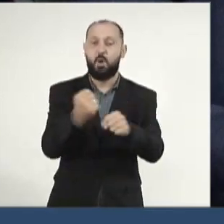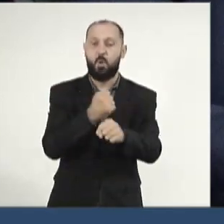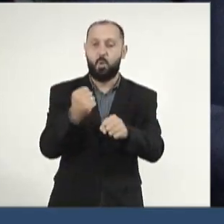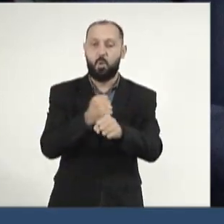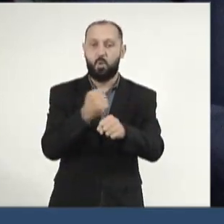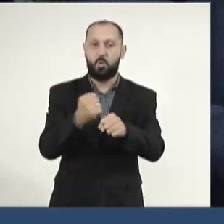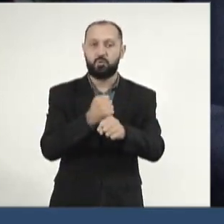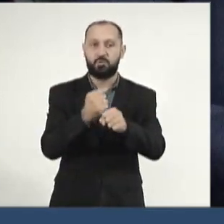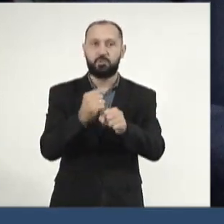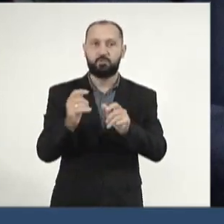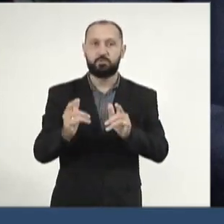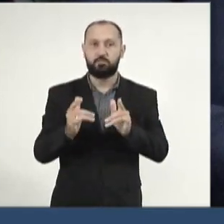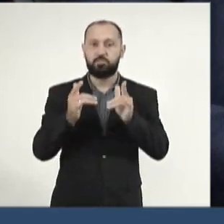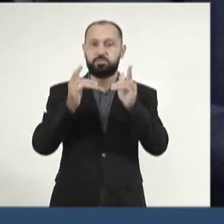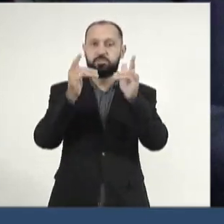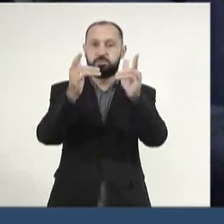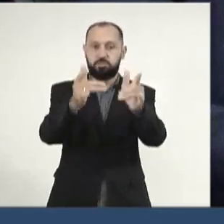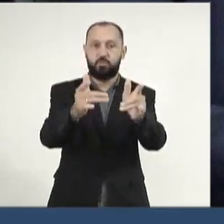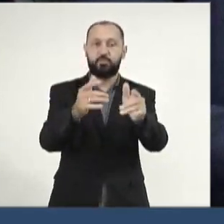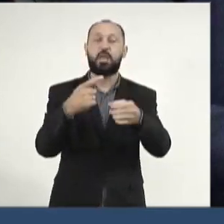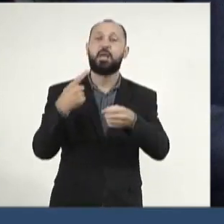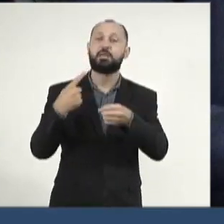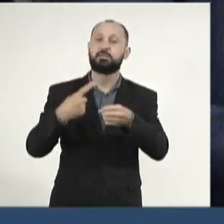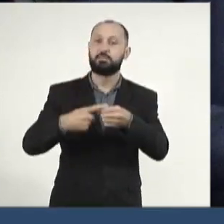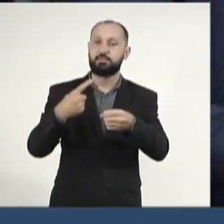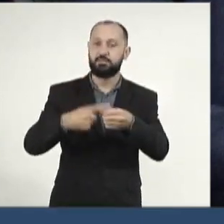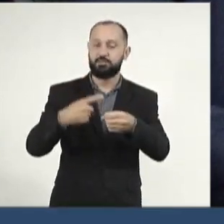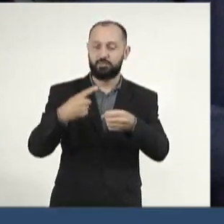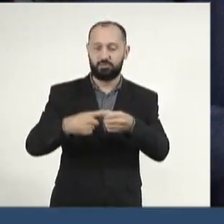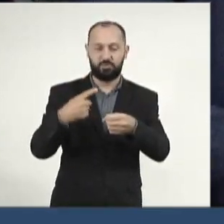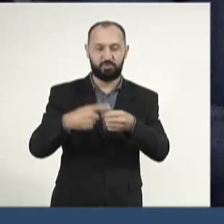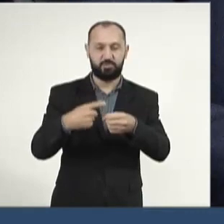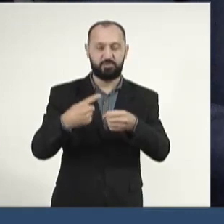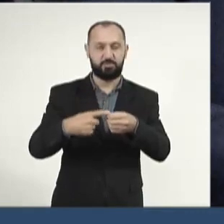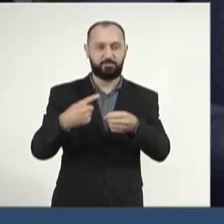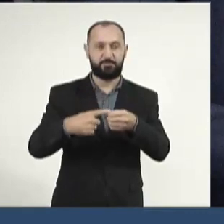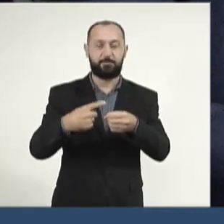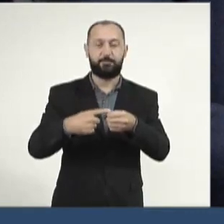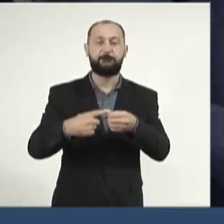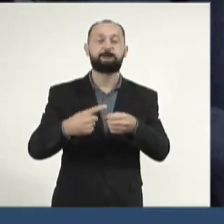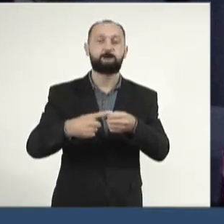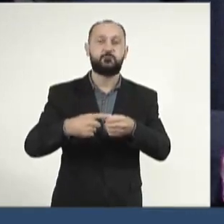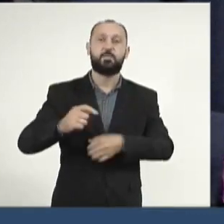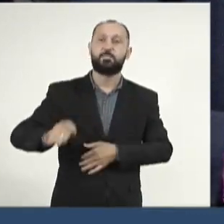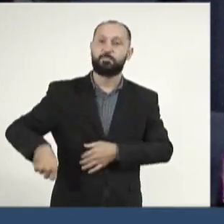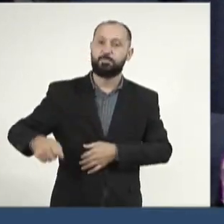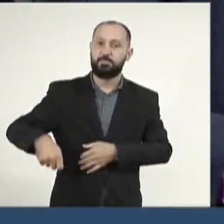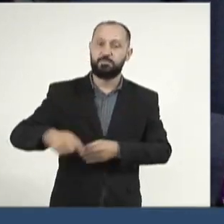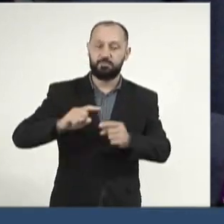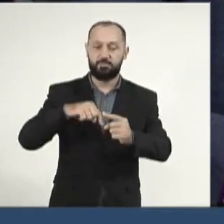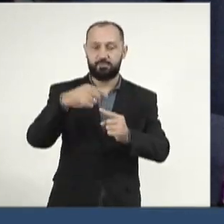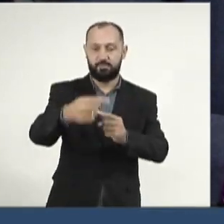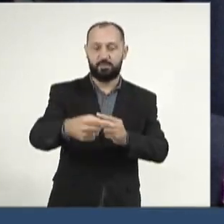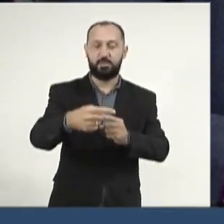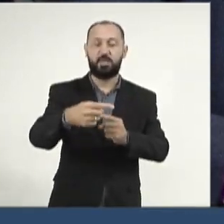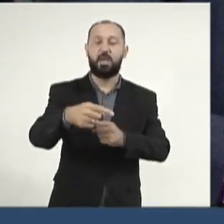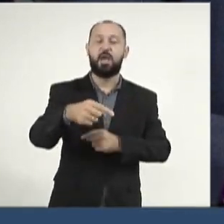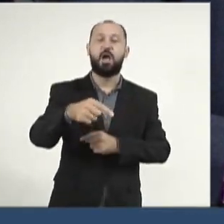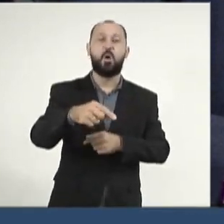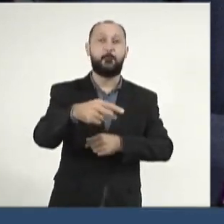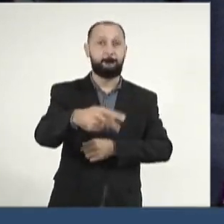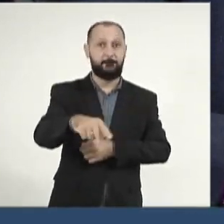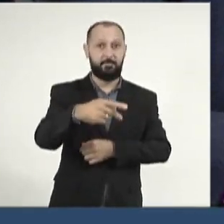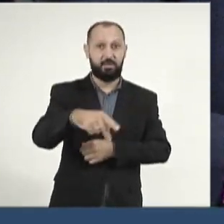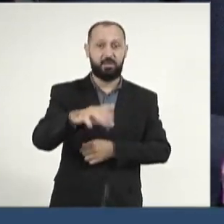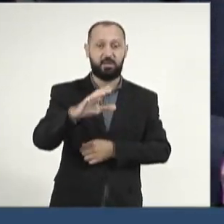de obras da ponte que liga as cidades de Porto Murtinho a Carmelo Peralta, Paraguai.